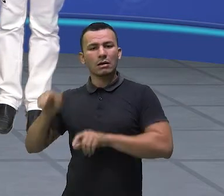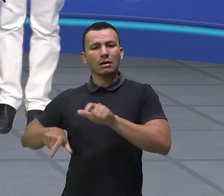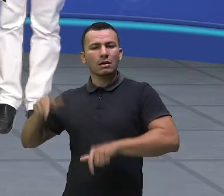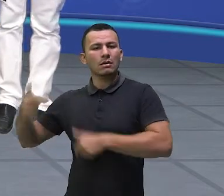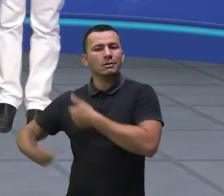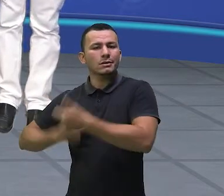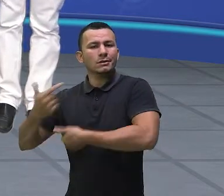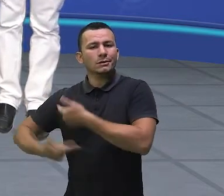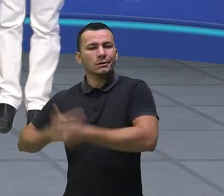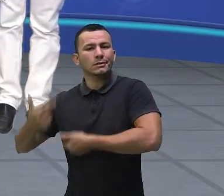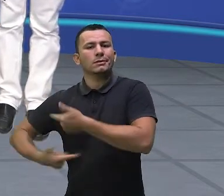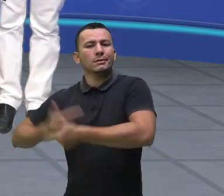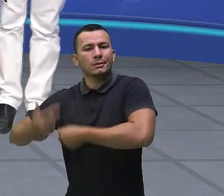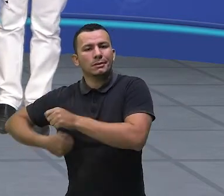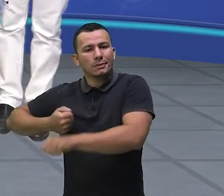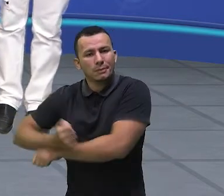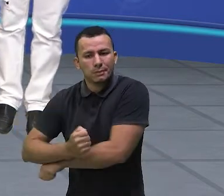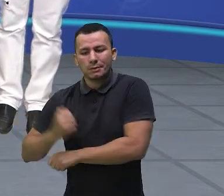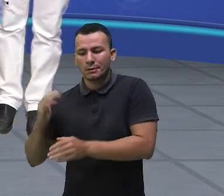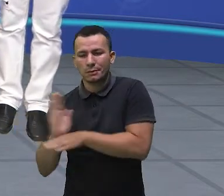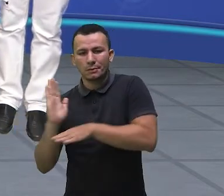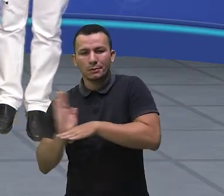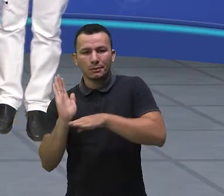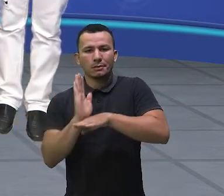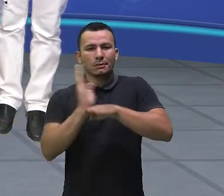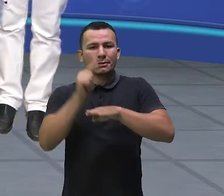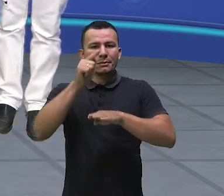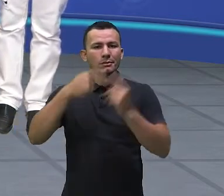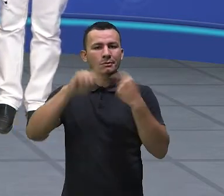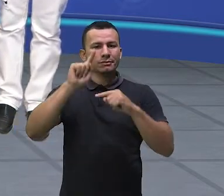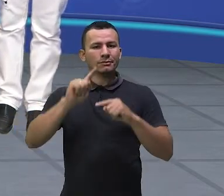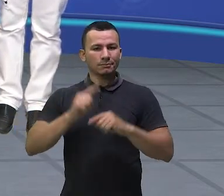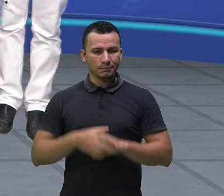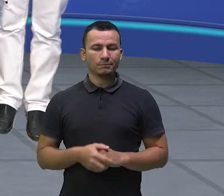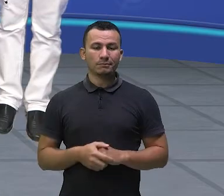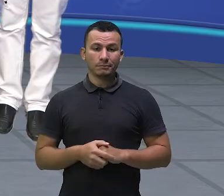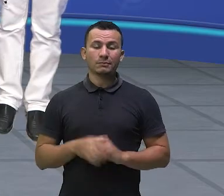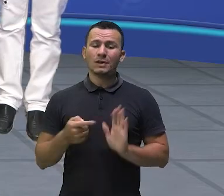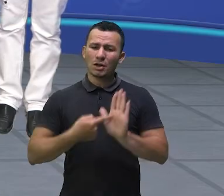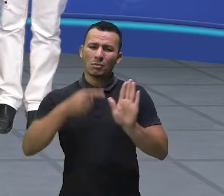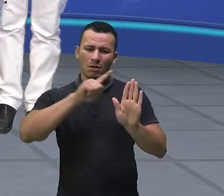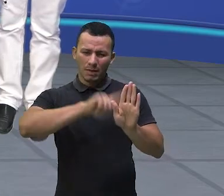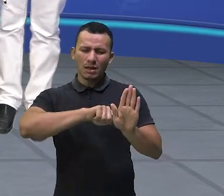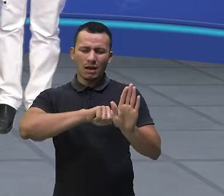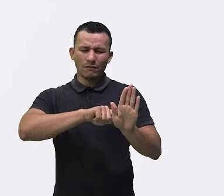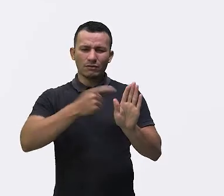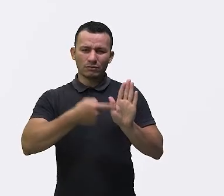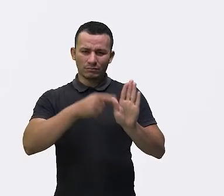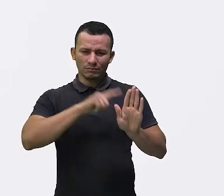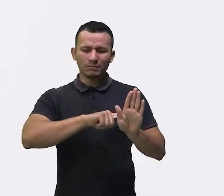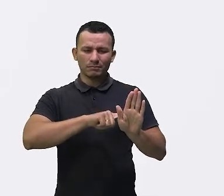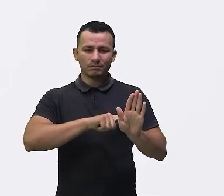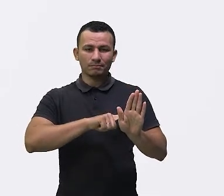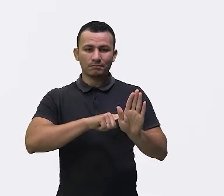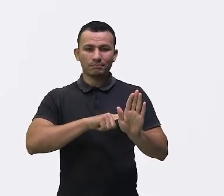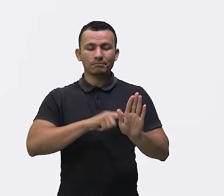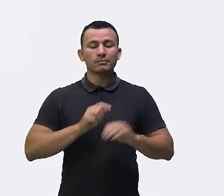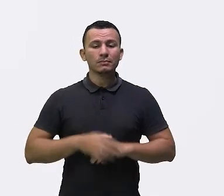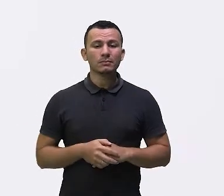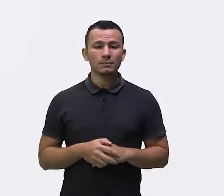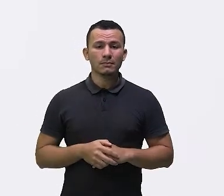dão sustentação. Essa metáfora da pirâmide, que é infraestrutura e superestrutura,